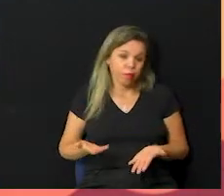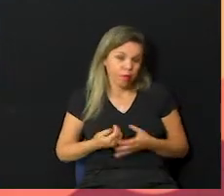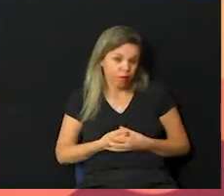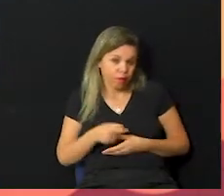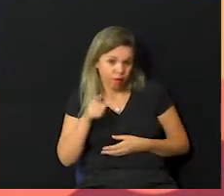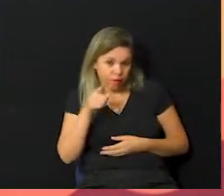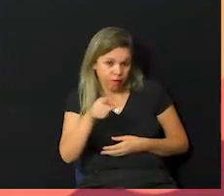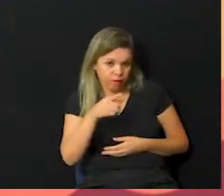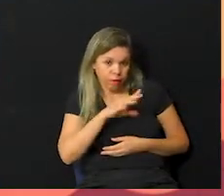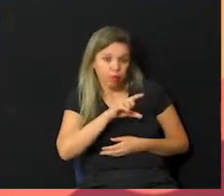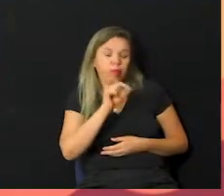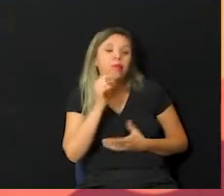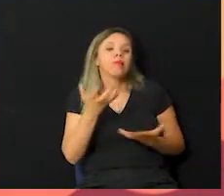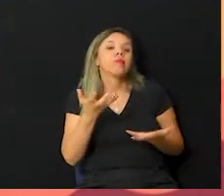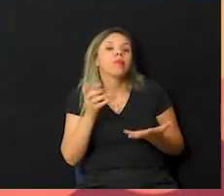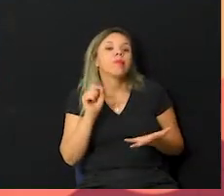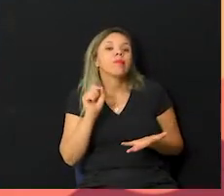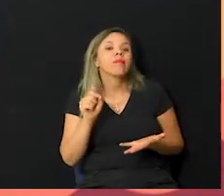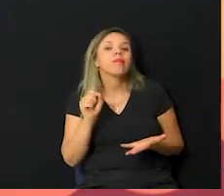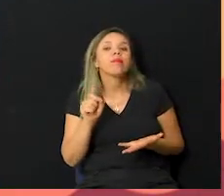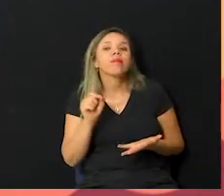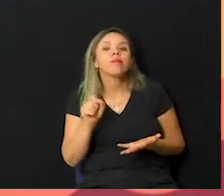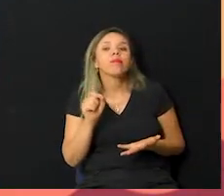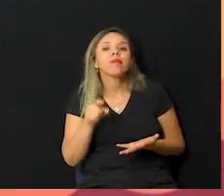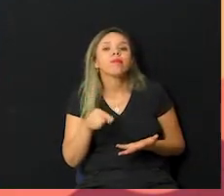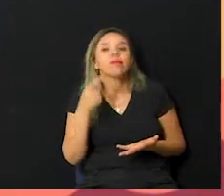né? E você prefere quem, então?